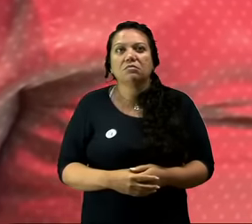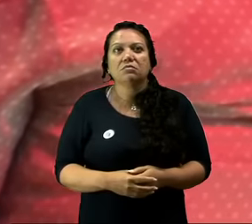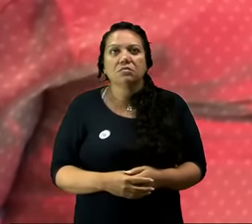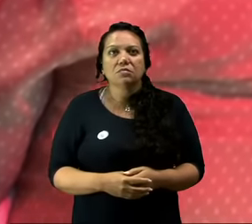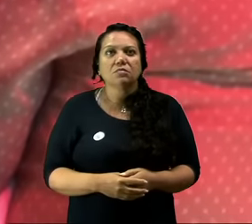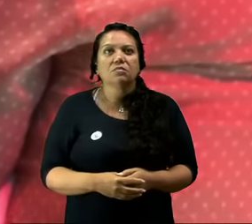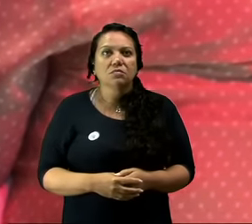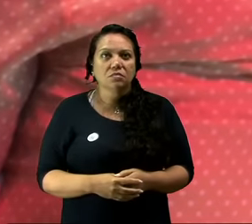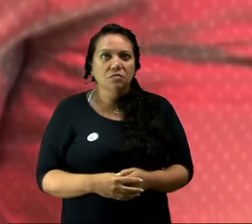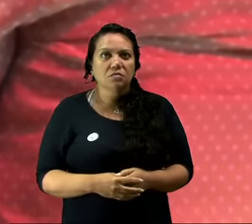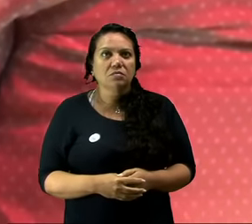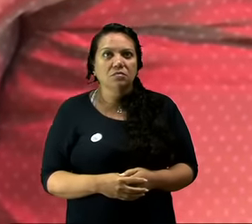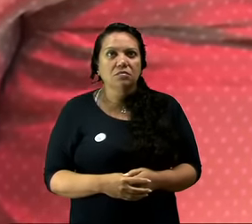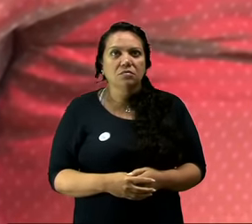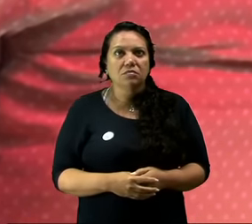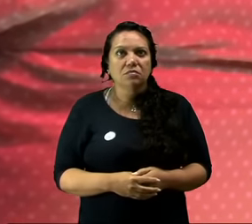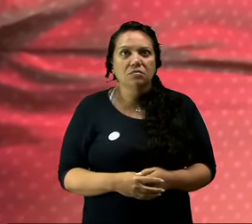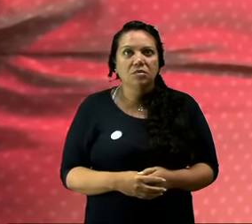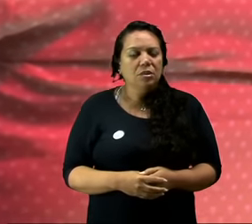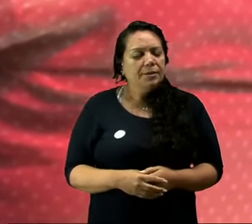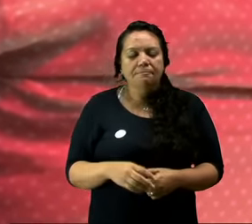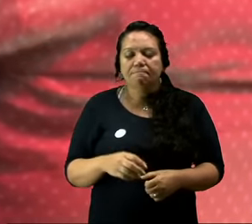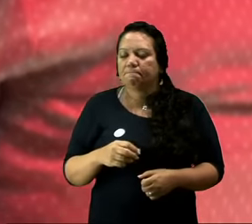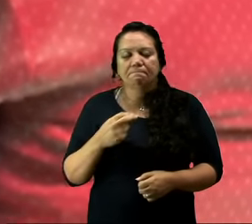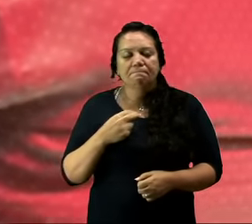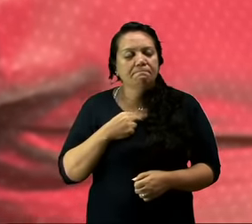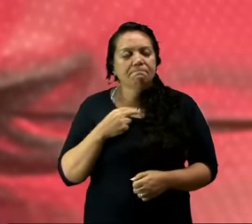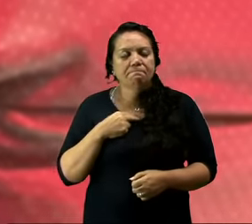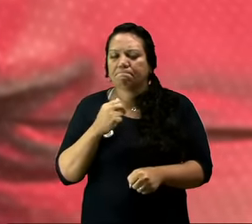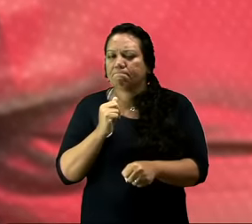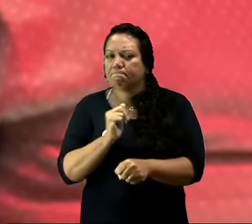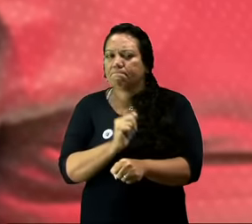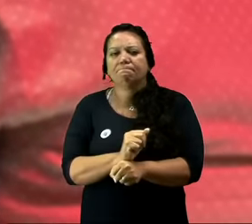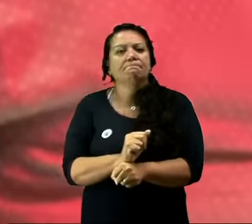Remando, chega de ficar parado.